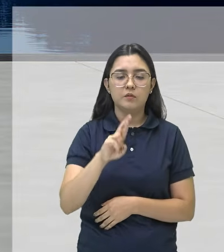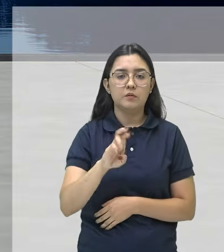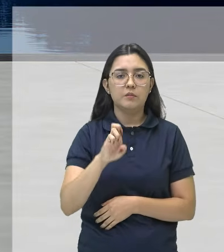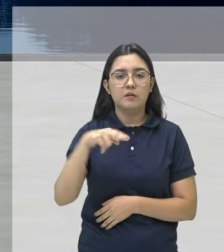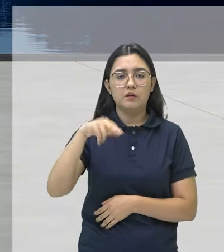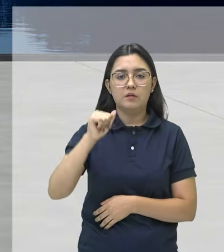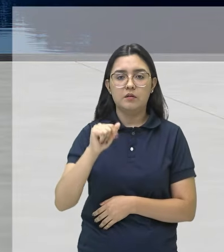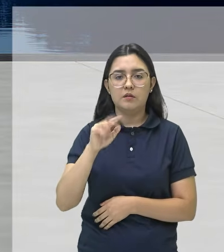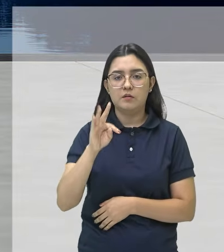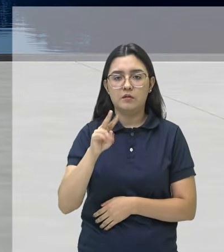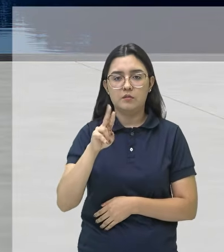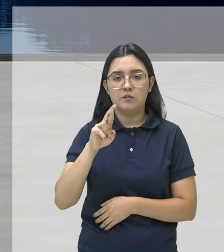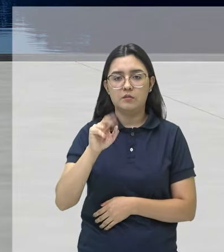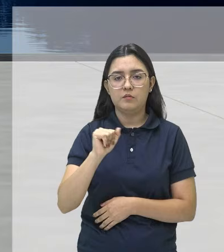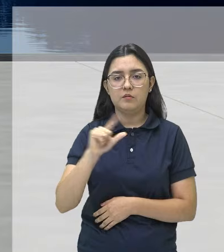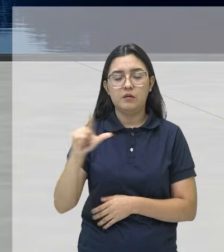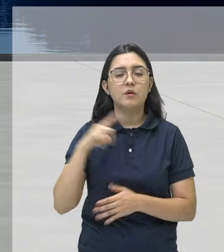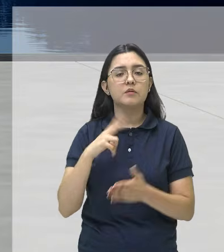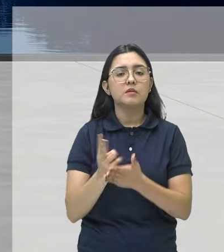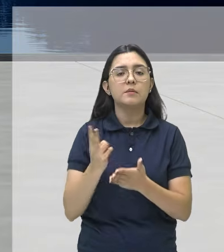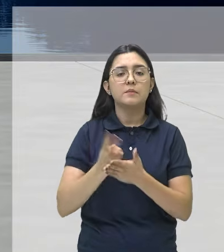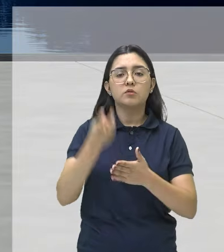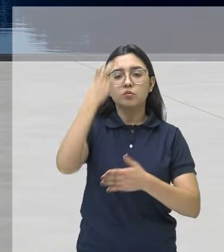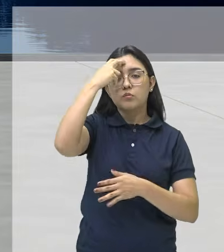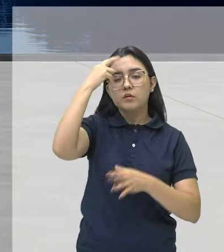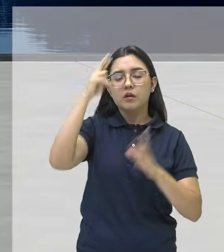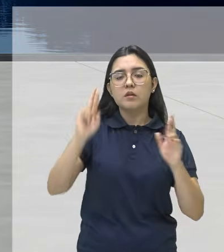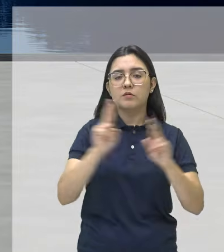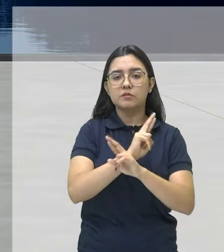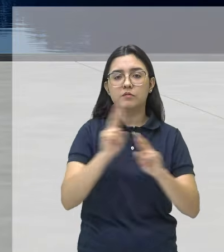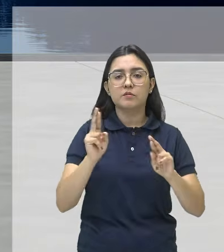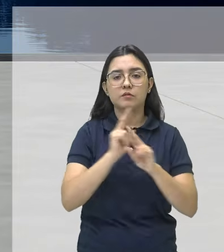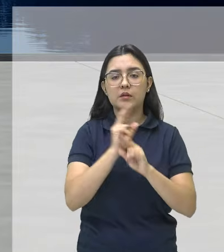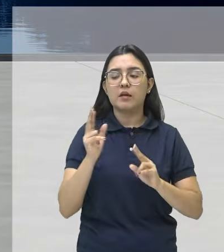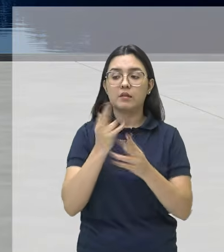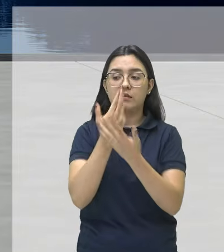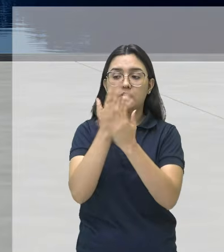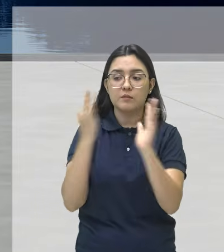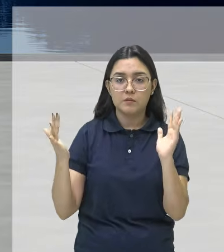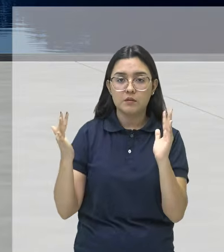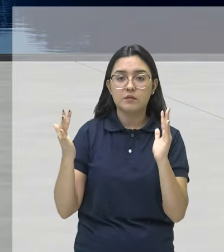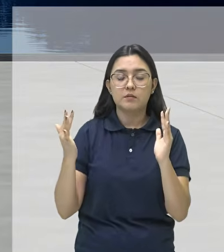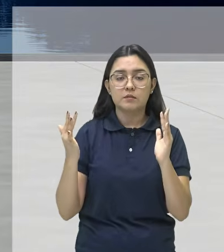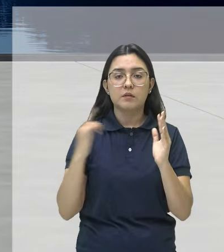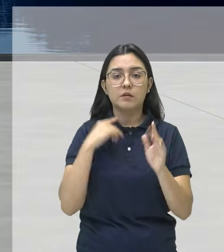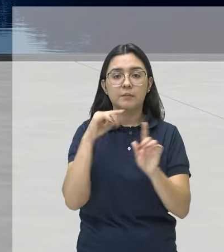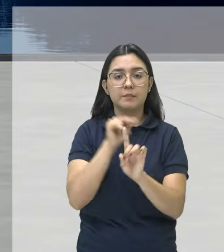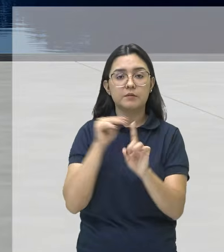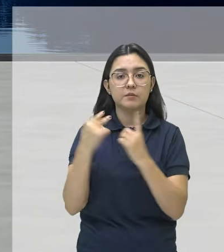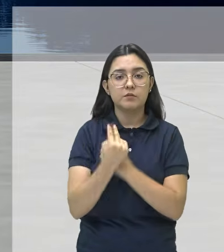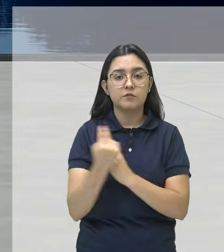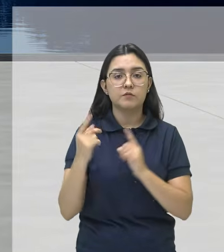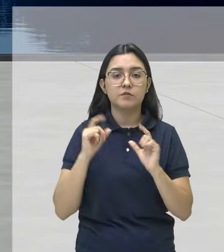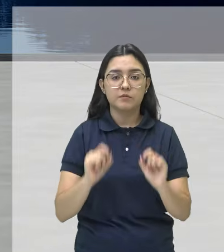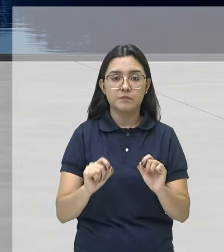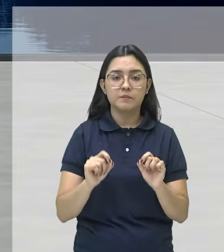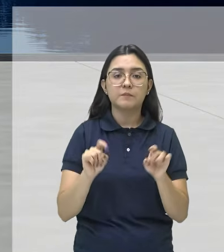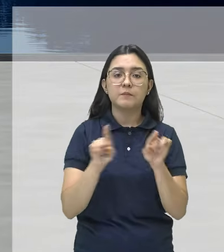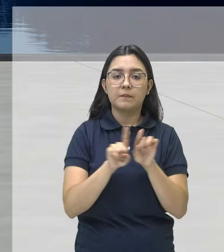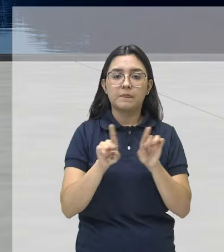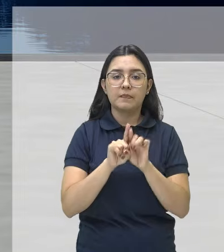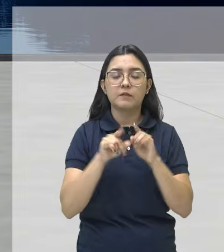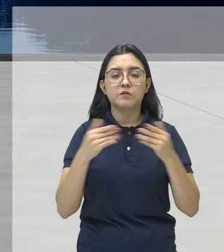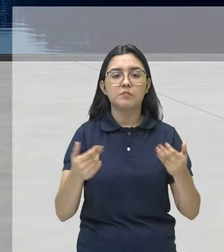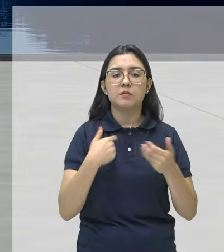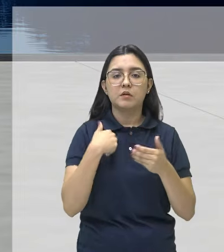culturas. Sempre as culturas relacionavam essa relação com a natureza do ponto de vista de uma metafísica,